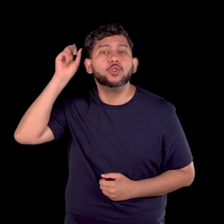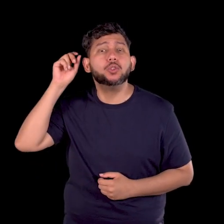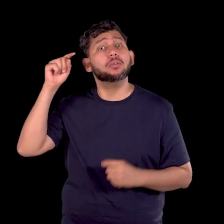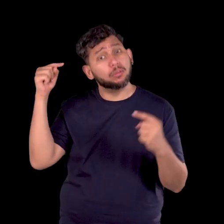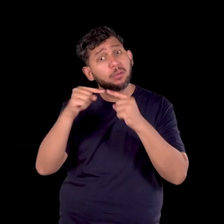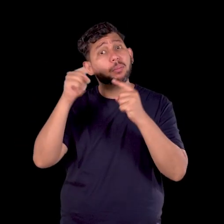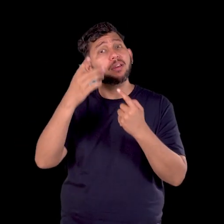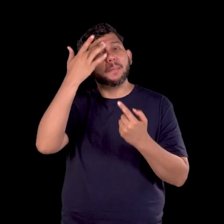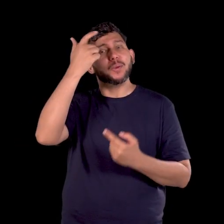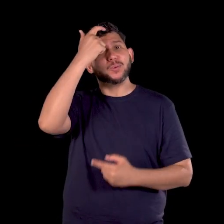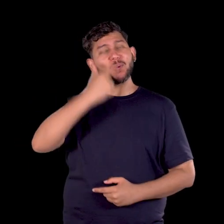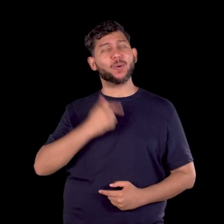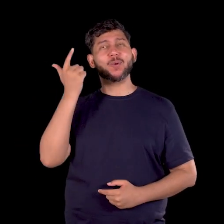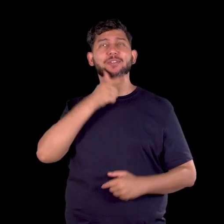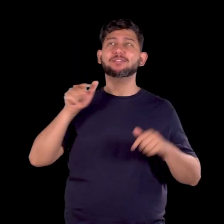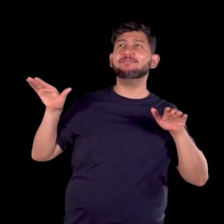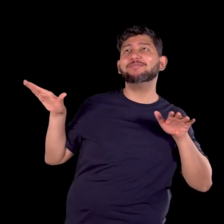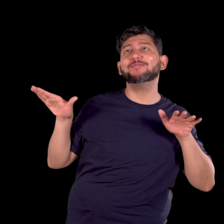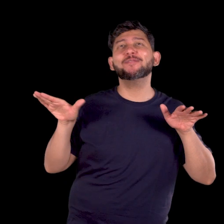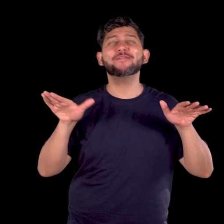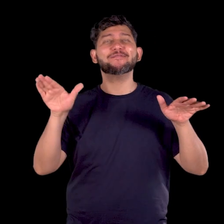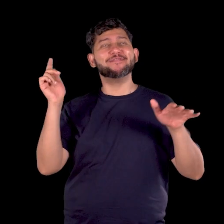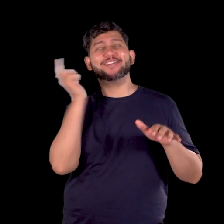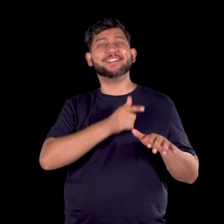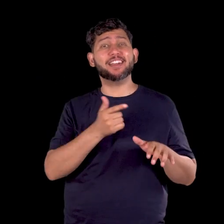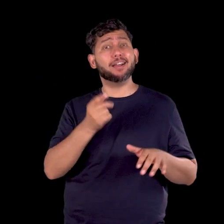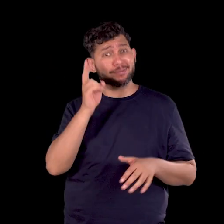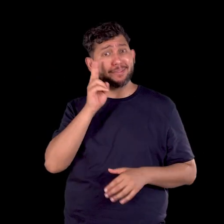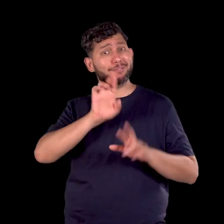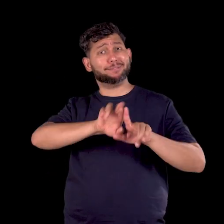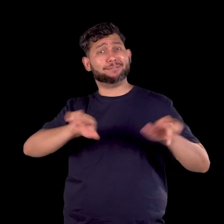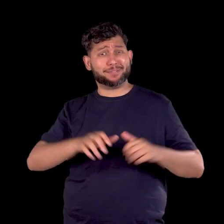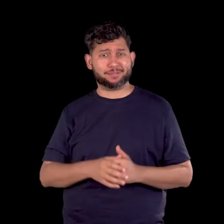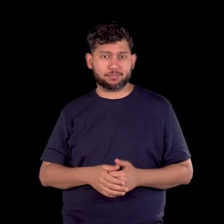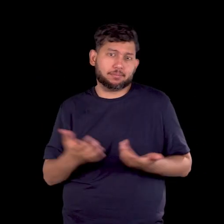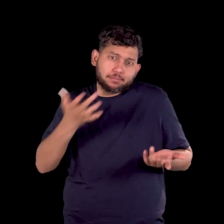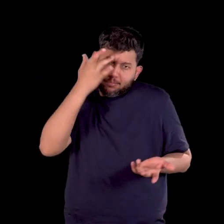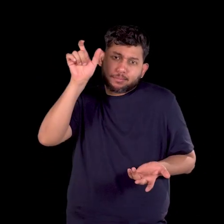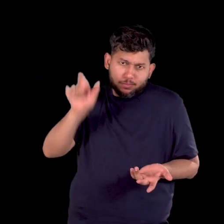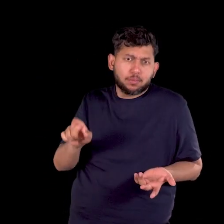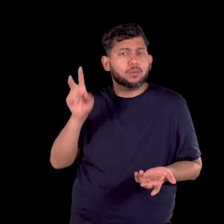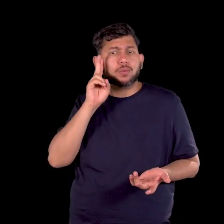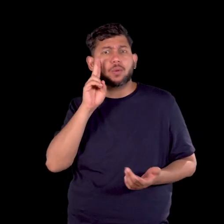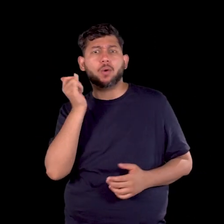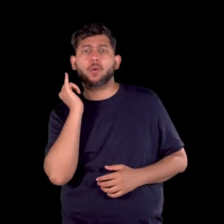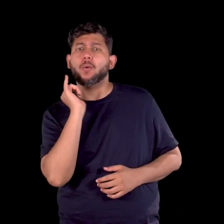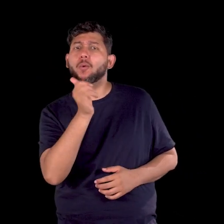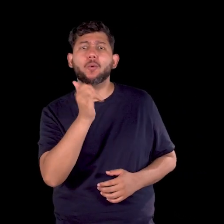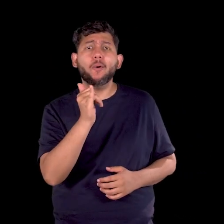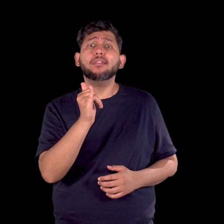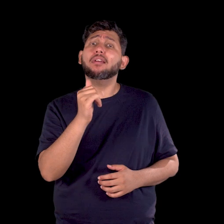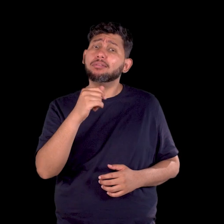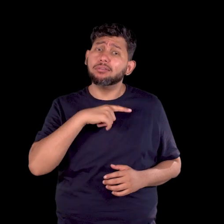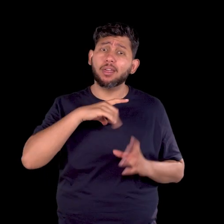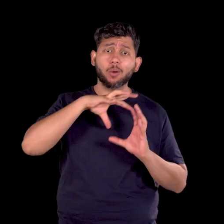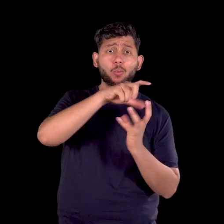e narrativas sobre pessoas e heróis que podiam voar. Tais seres míticos são narrados praticamente em